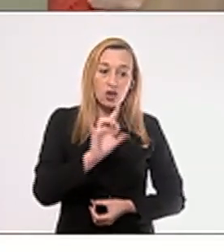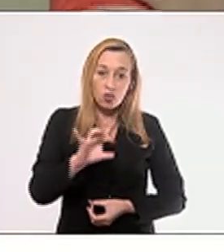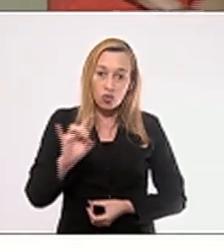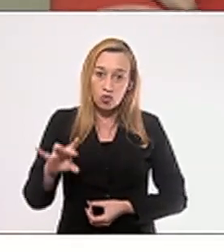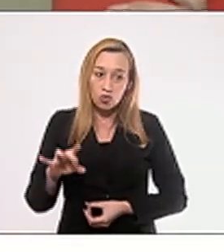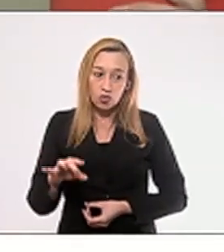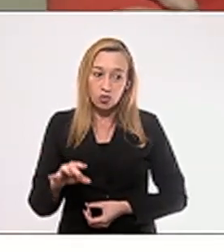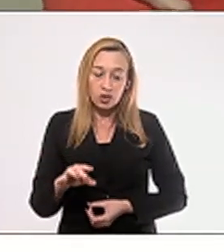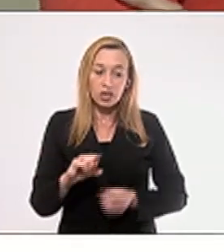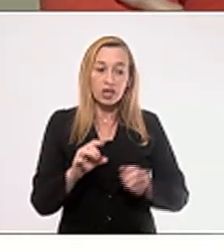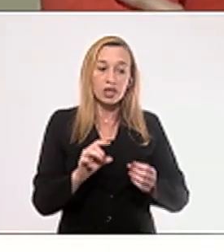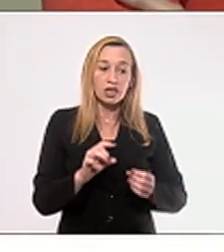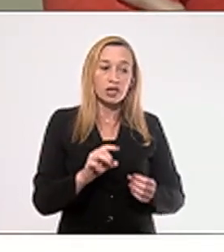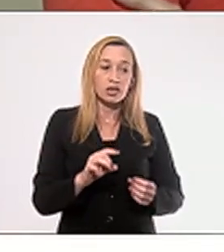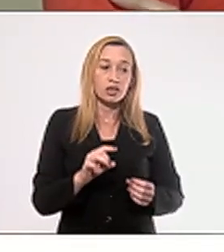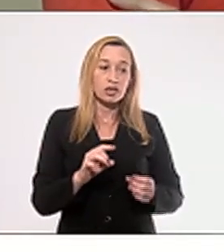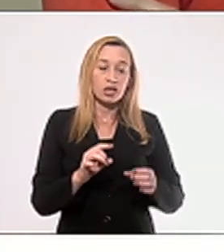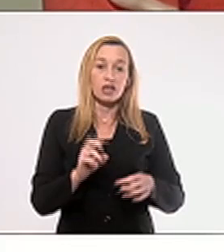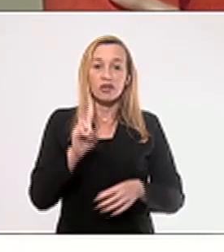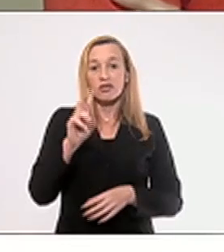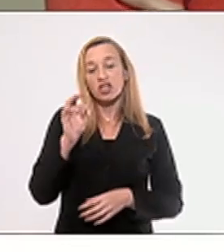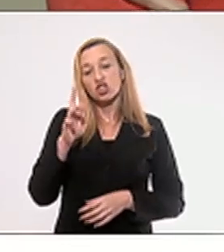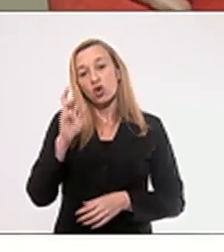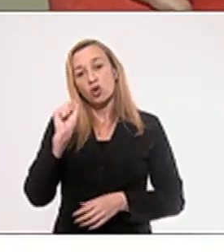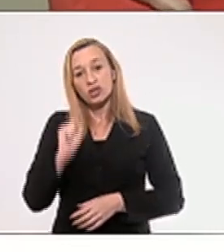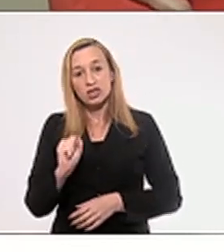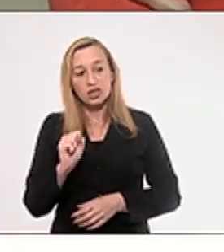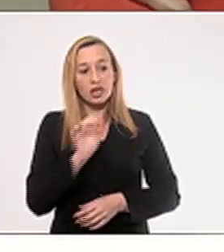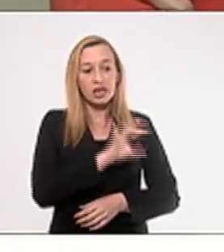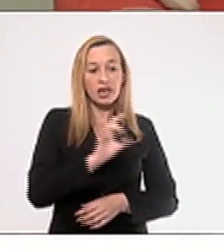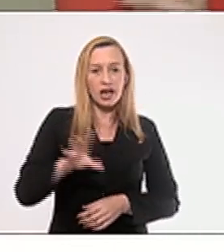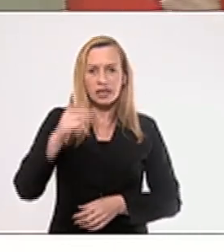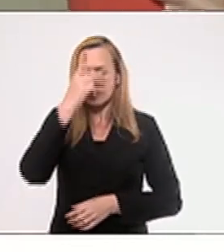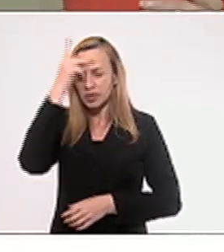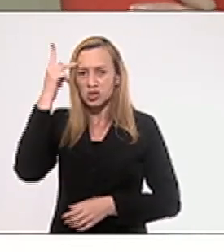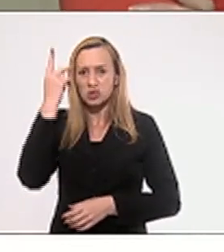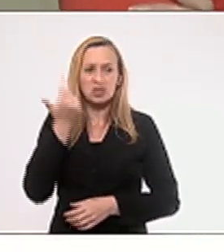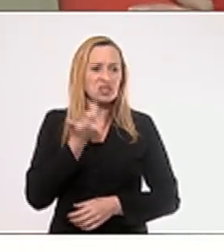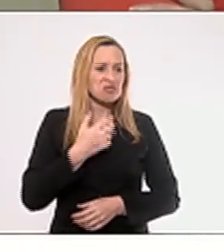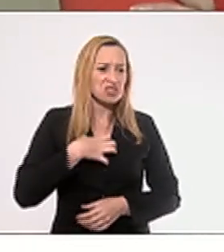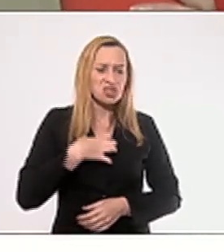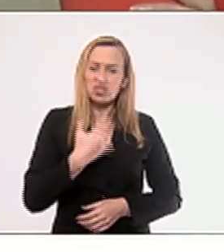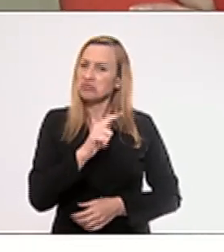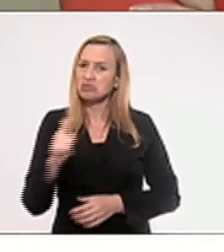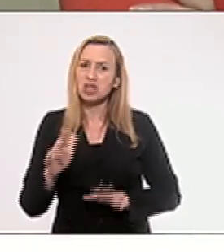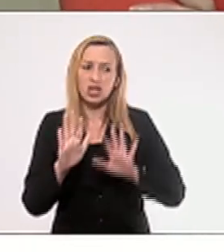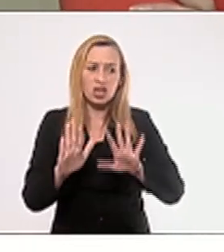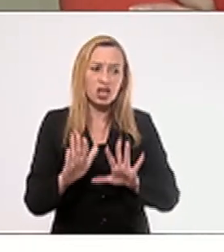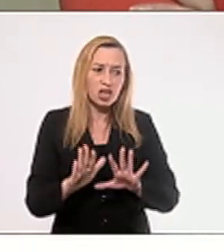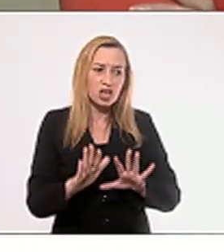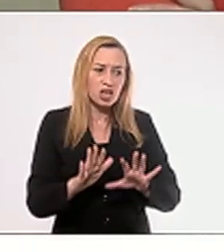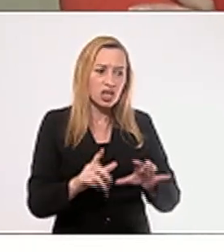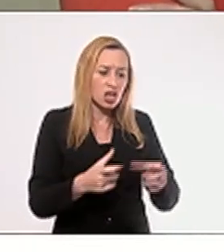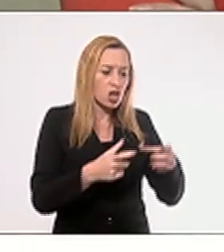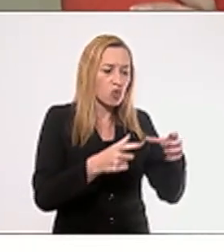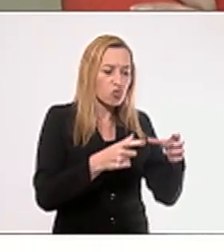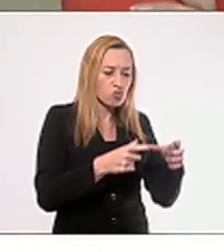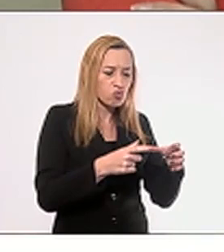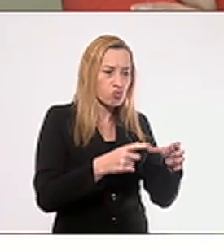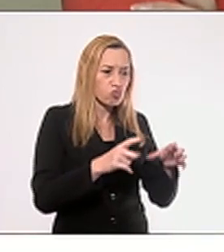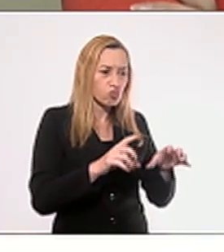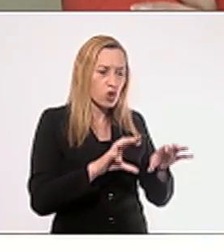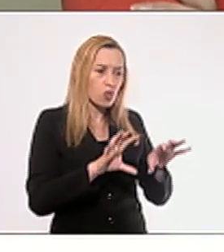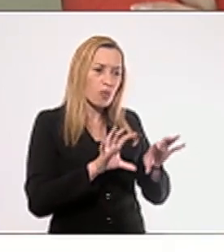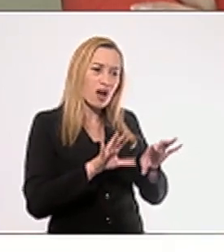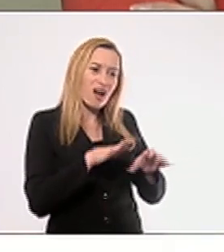porque o objetivo da ventosa... E aí um detalhe, a ventosa ela é um ponto de contaminação da rede,